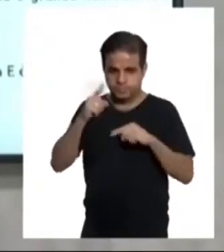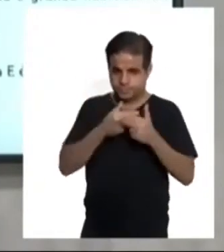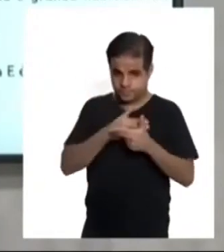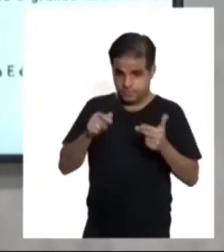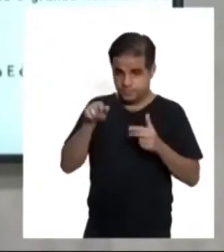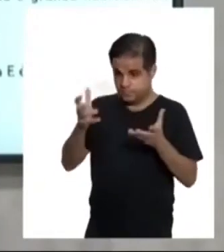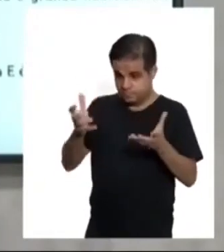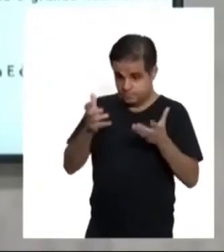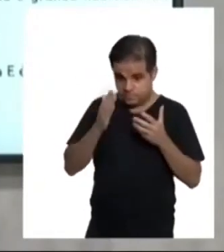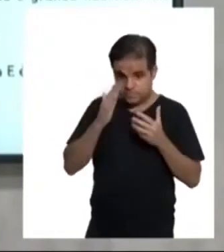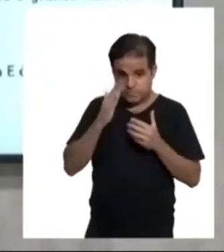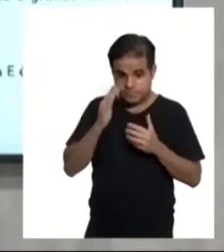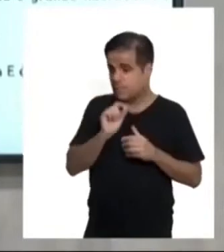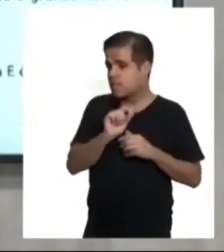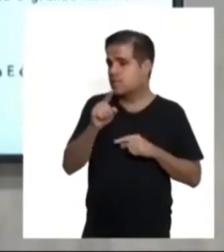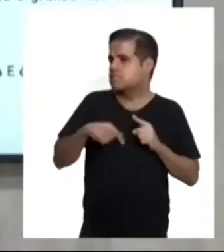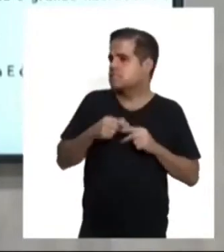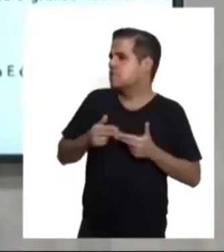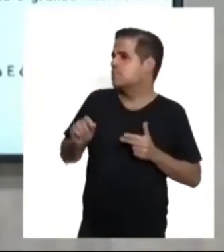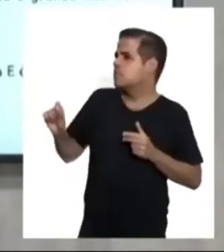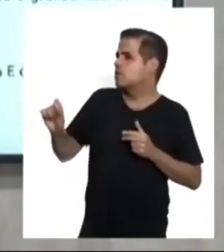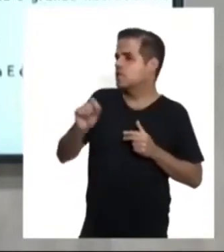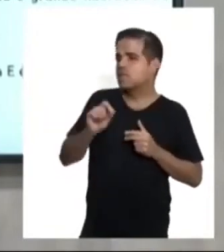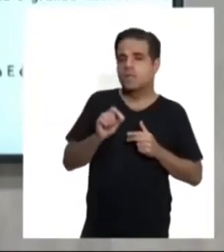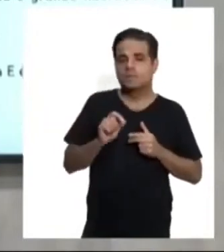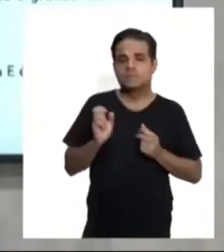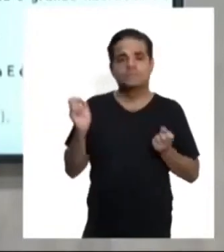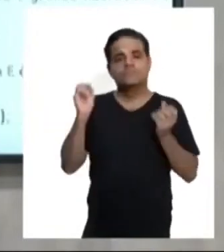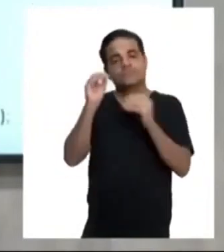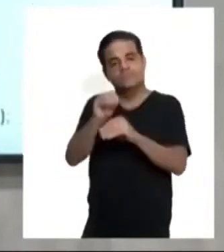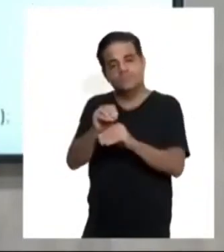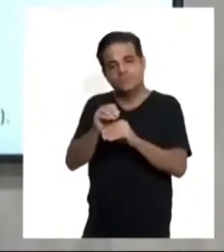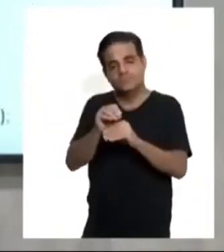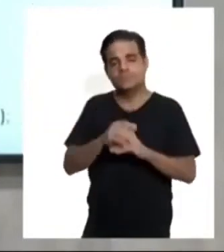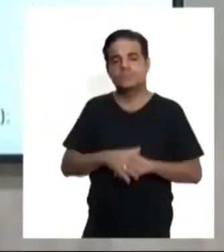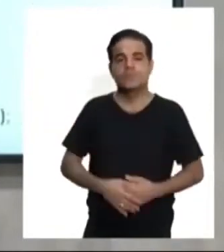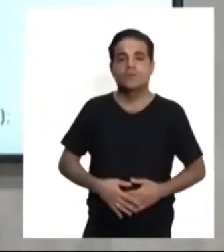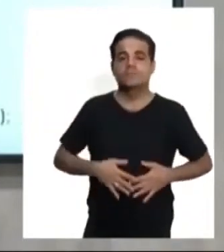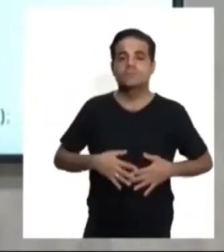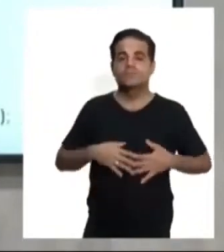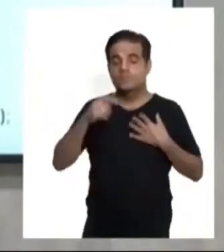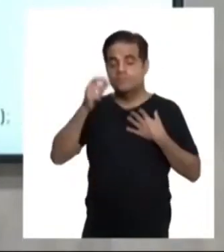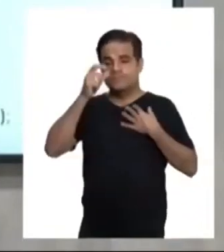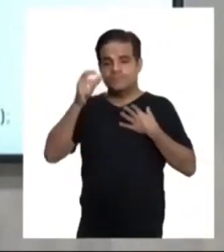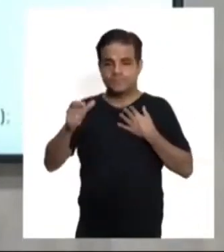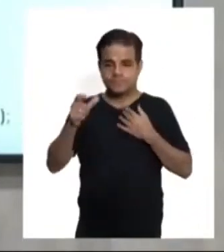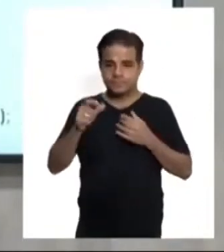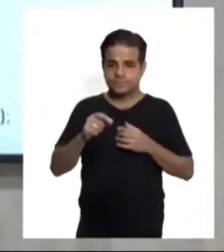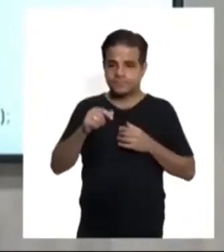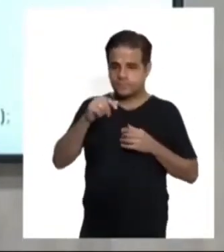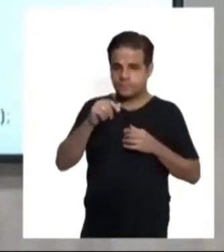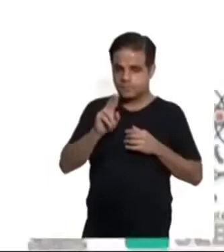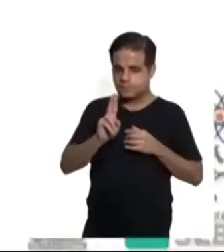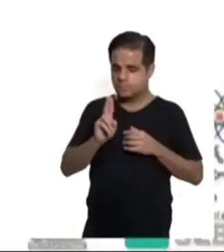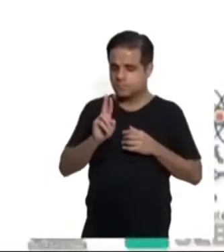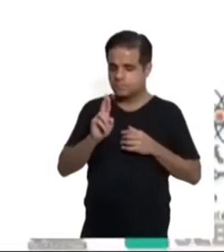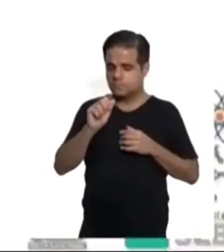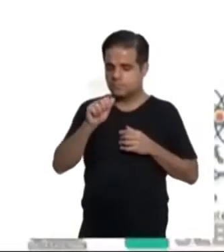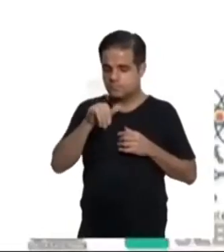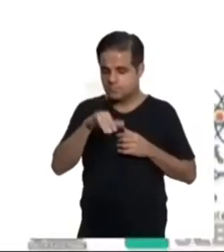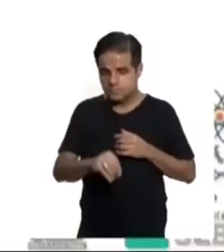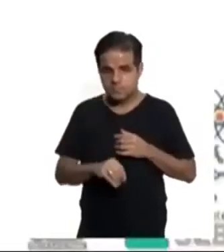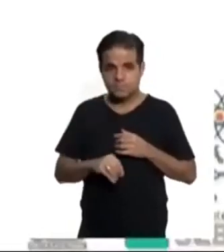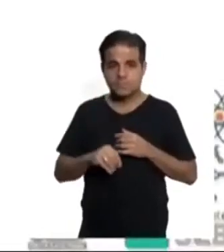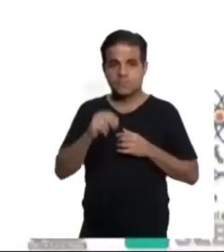saber quem que é esse elemento. Vamos colocar aqui, observem, urânio 235